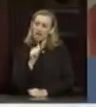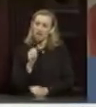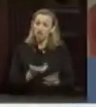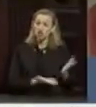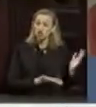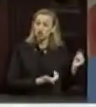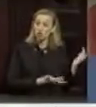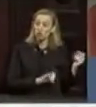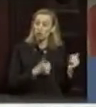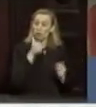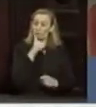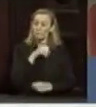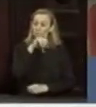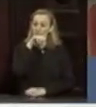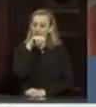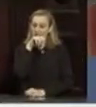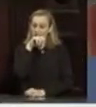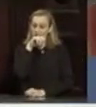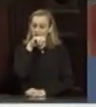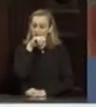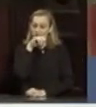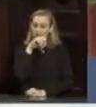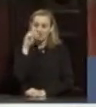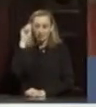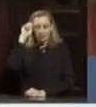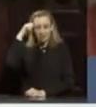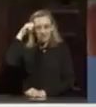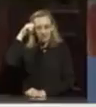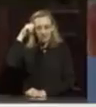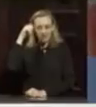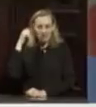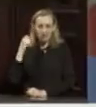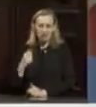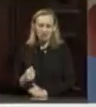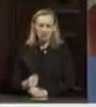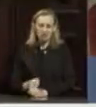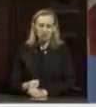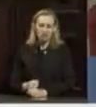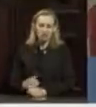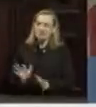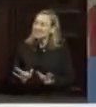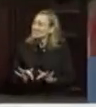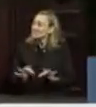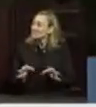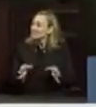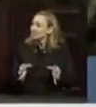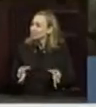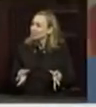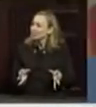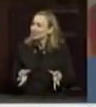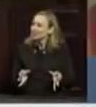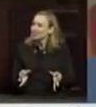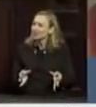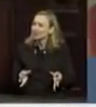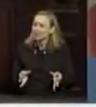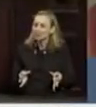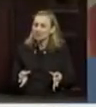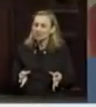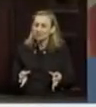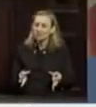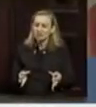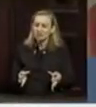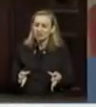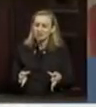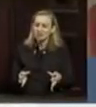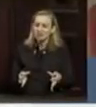mãe, que vem na favela. O assassinato da Marielle é para dizer que uma pessoa como essa não pode estar na política. Não é